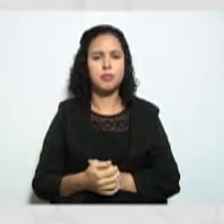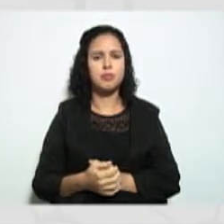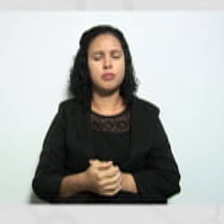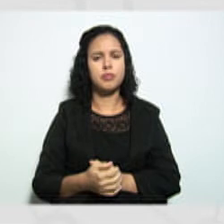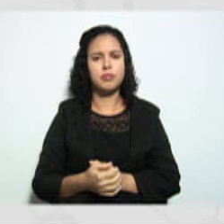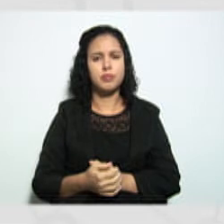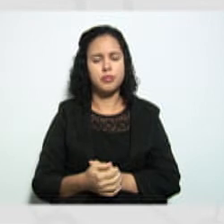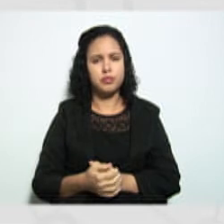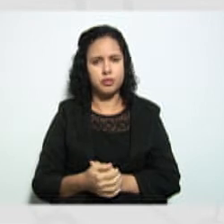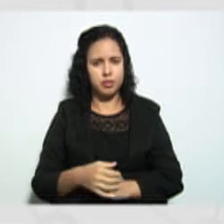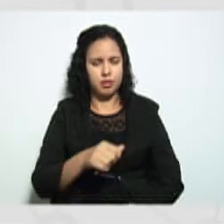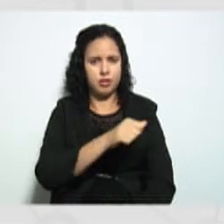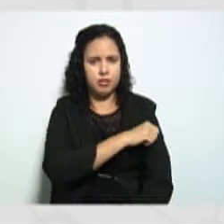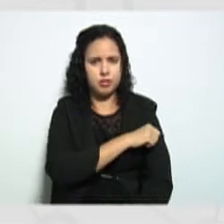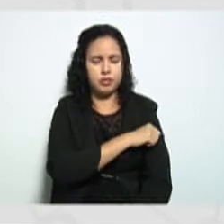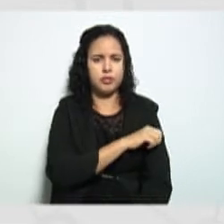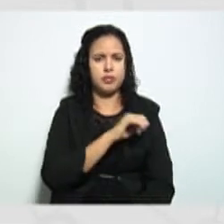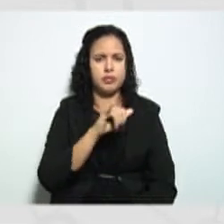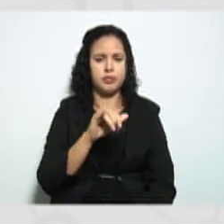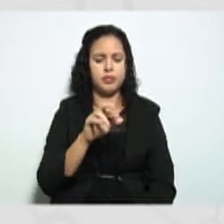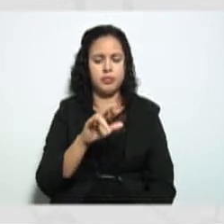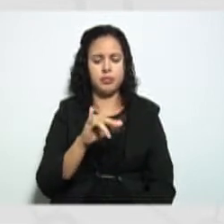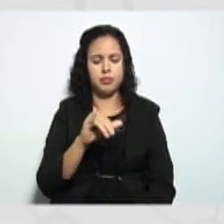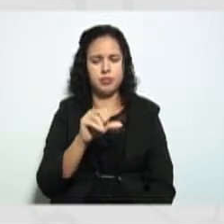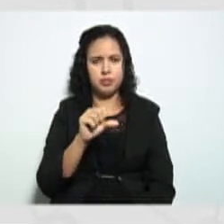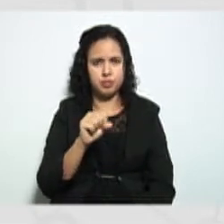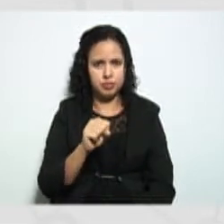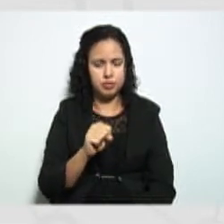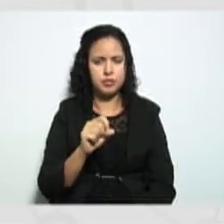Iris, da Escola Papa Paulo, de Teobroma, também